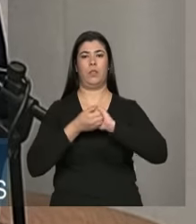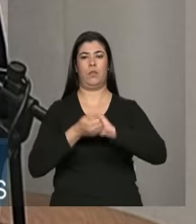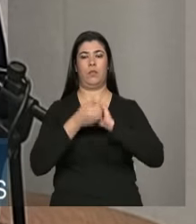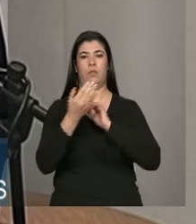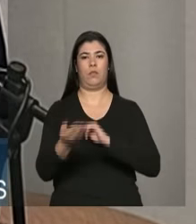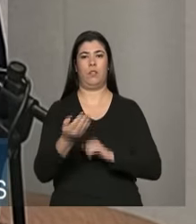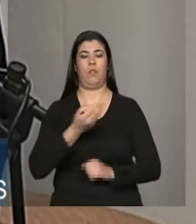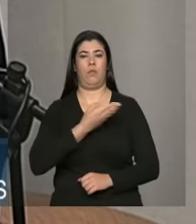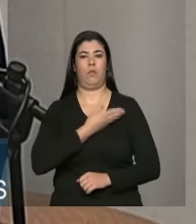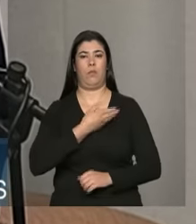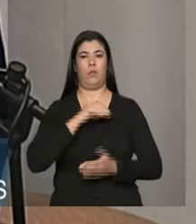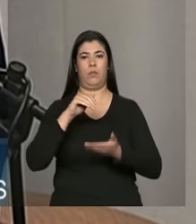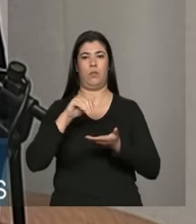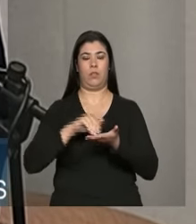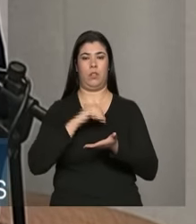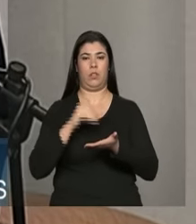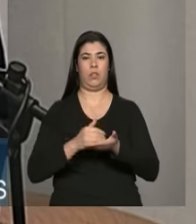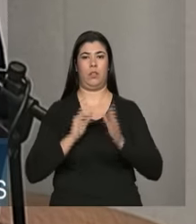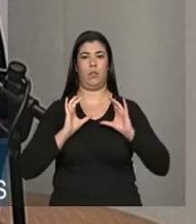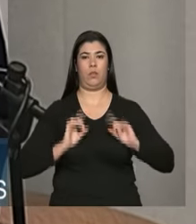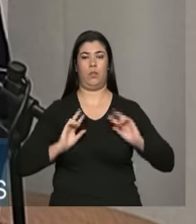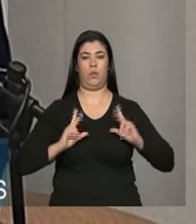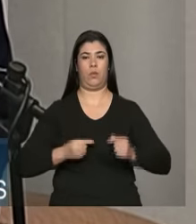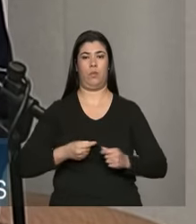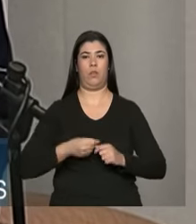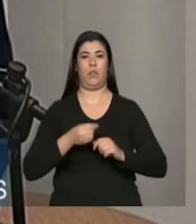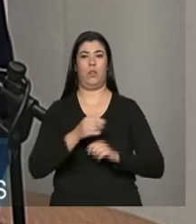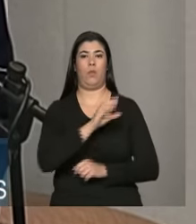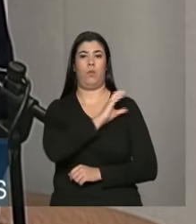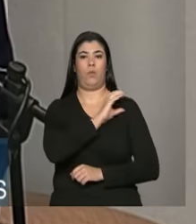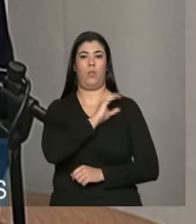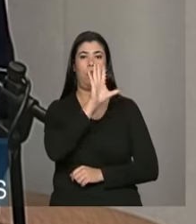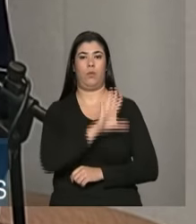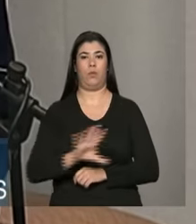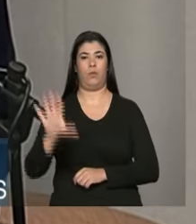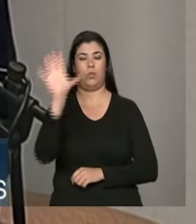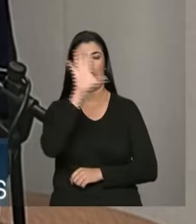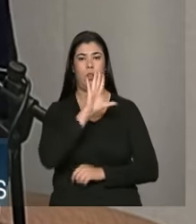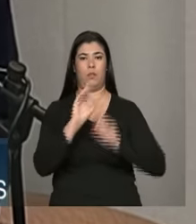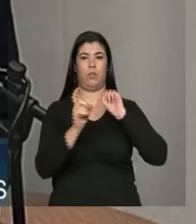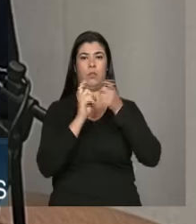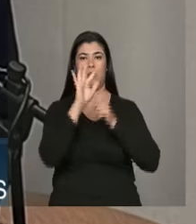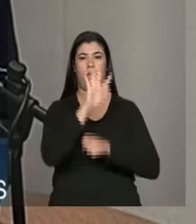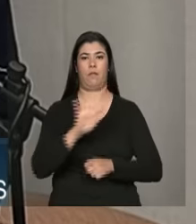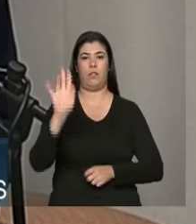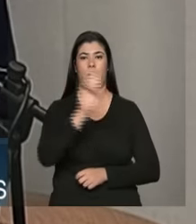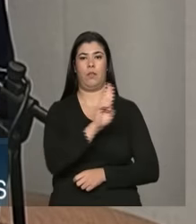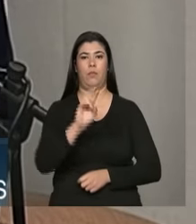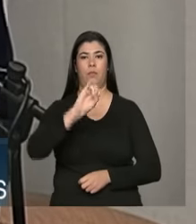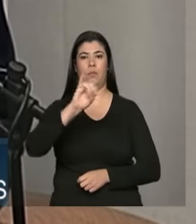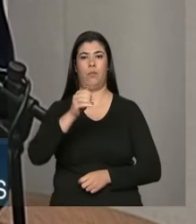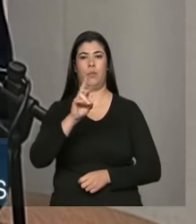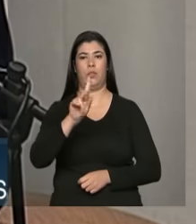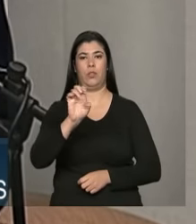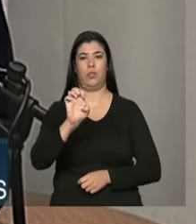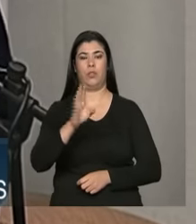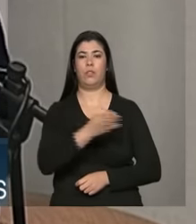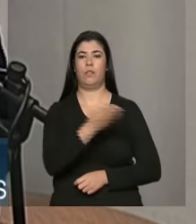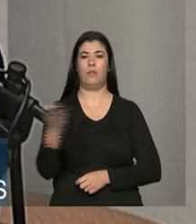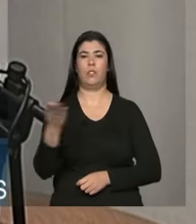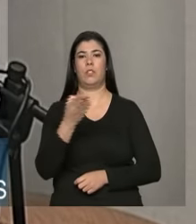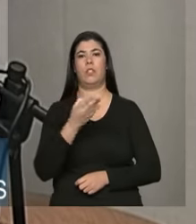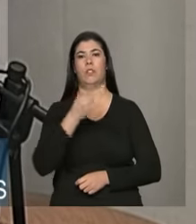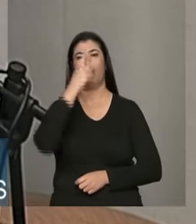companheiro de secretaria de direitos humanos Coordenador Geral da autoridade Central administrativa Federal Jorge Lima fim a todas as senhoras e